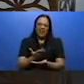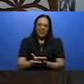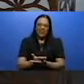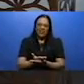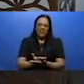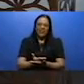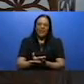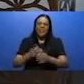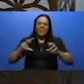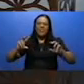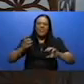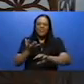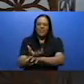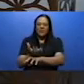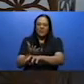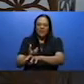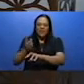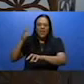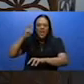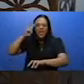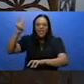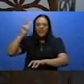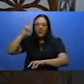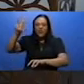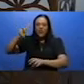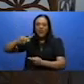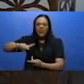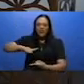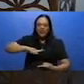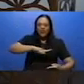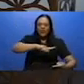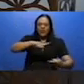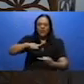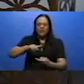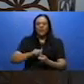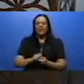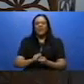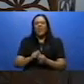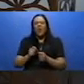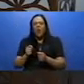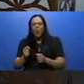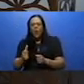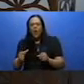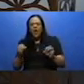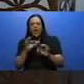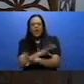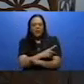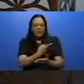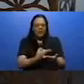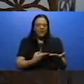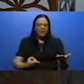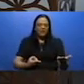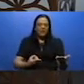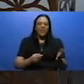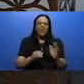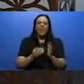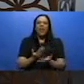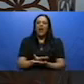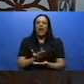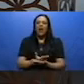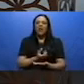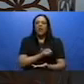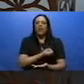História e Geografia, estamos terminando a apostila, né? Nossa aula de número 8. Vamos lá?